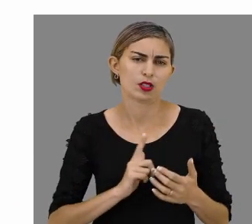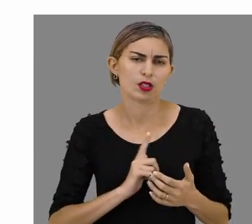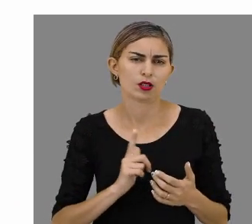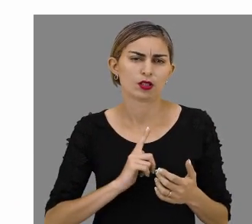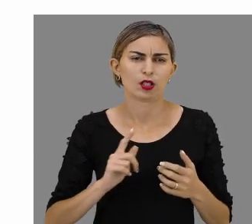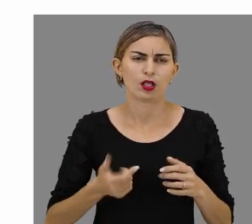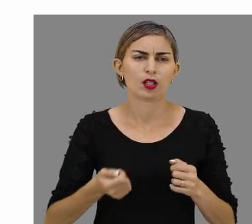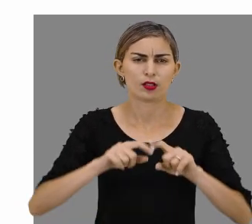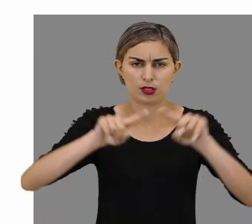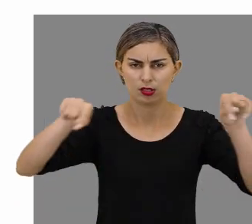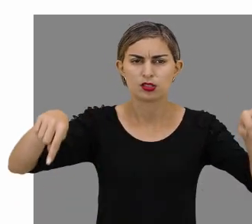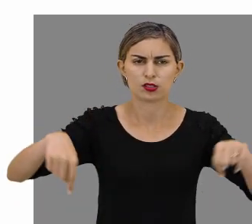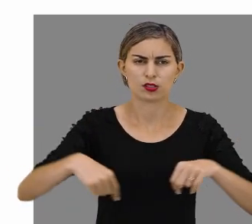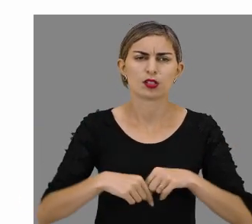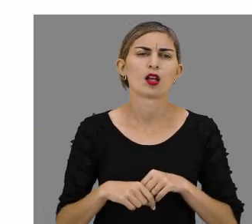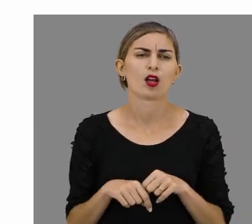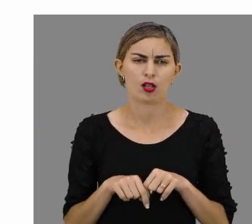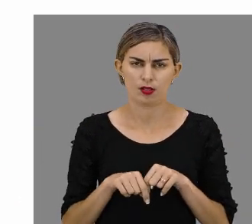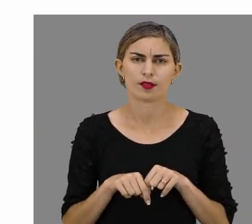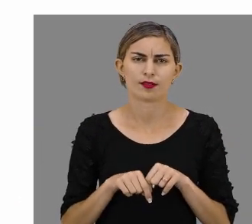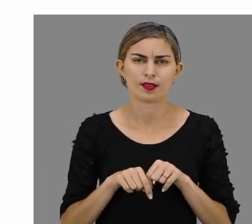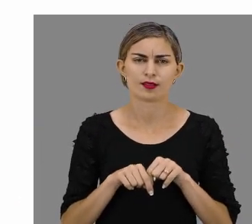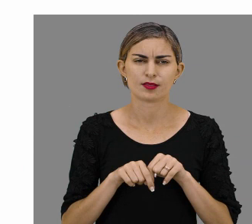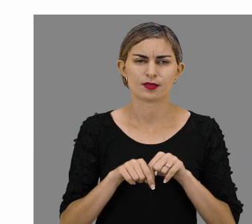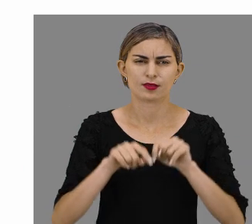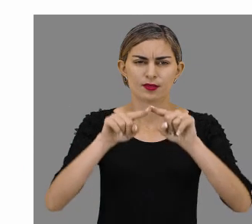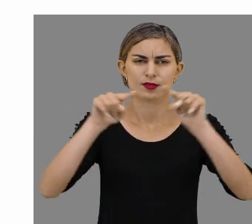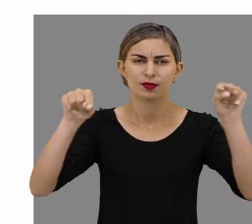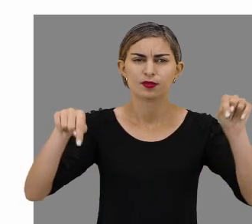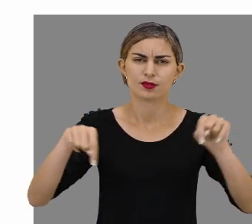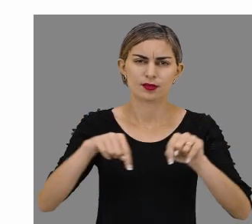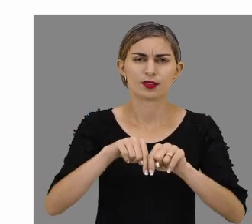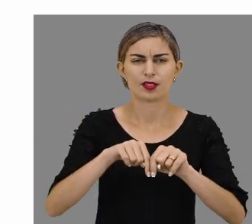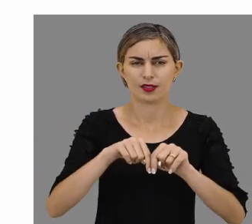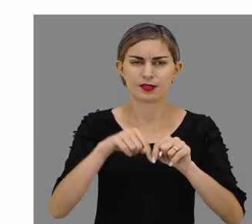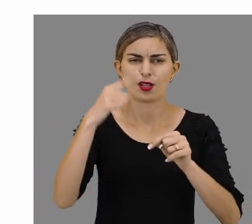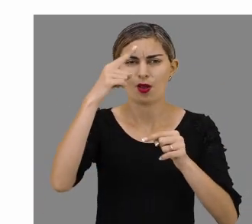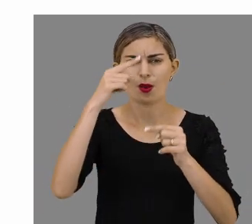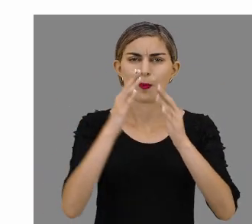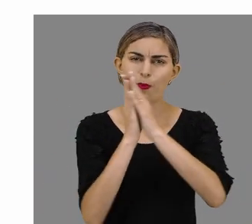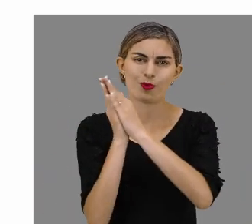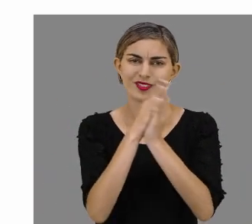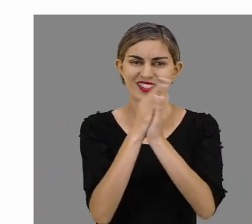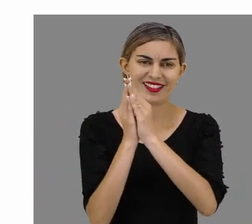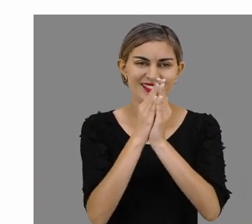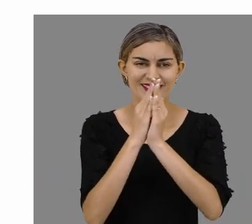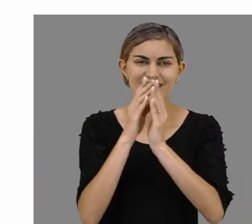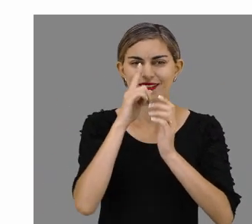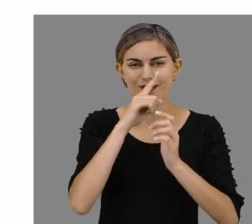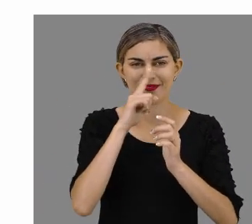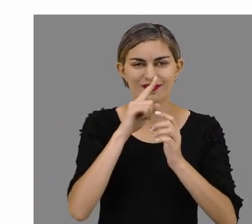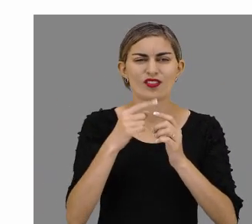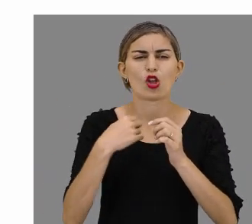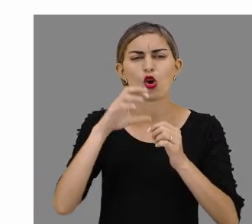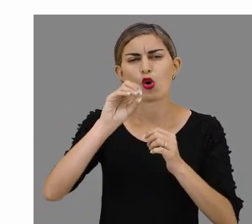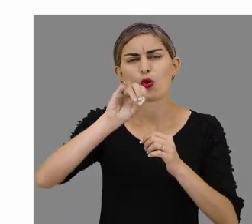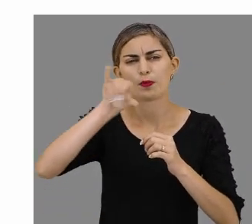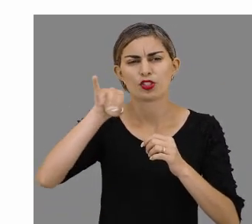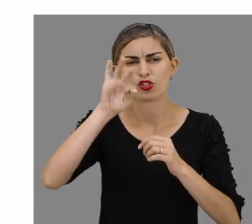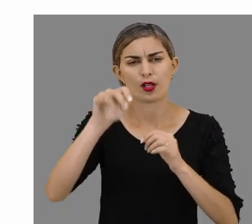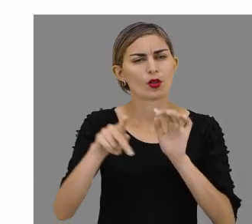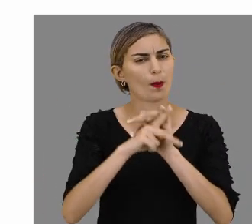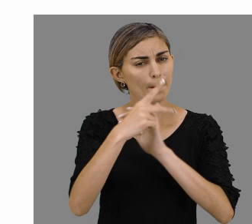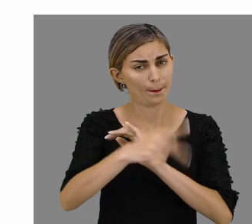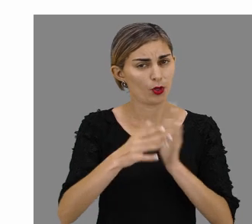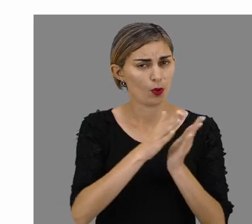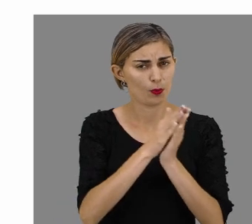nós temos a nossa classe, é a forma do nosso bonequinho de biscoito. O objeto é